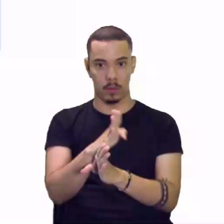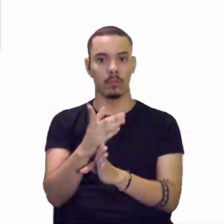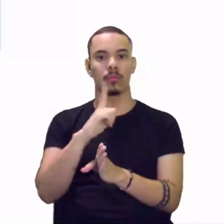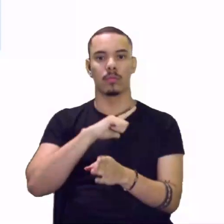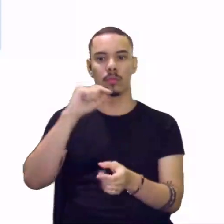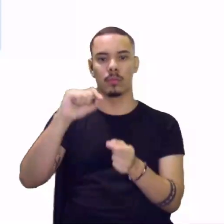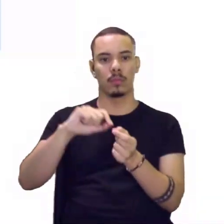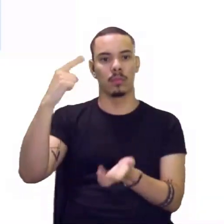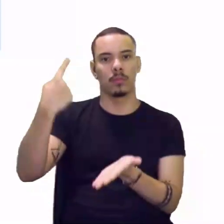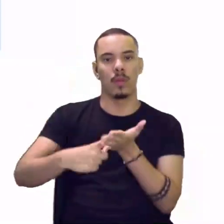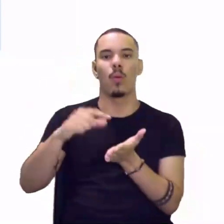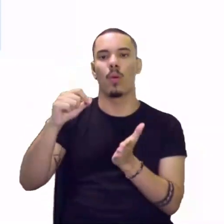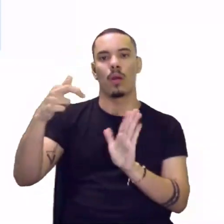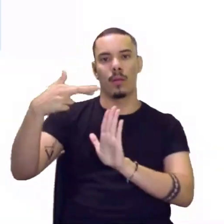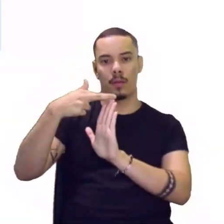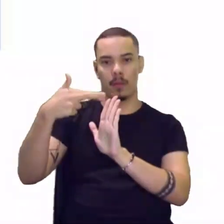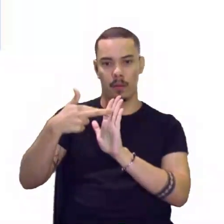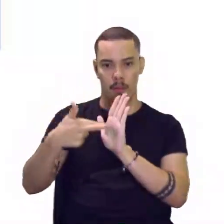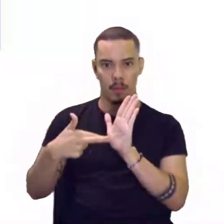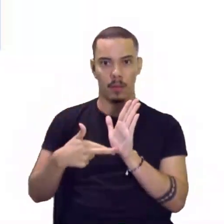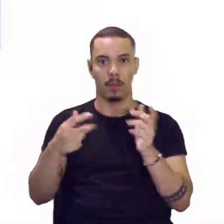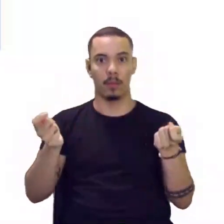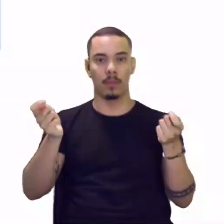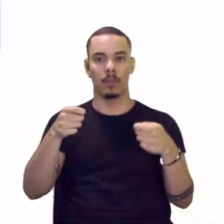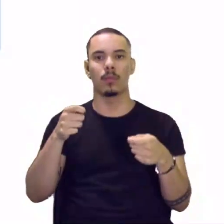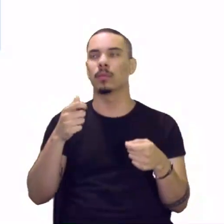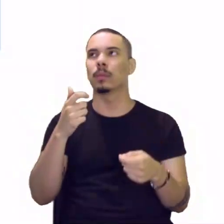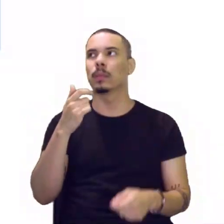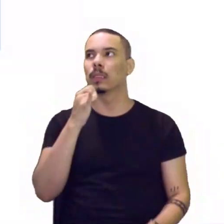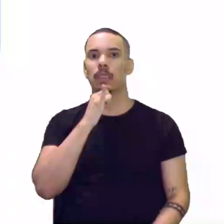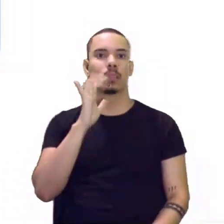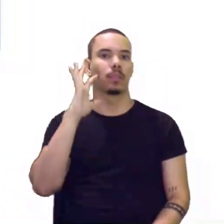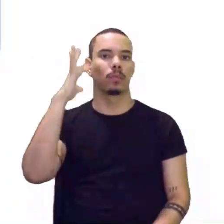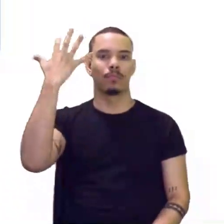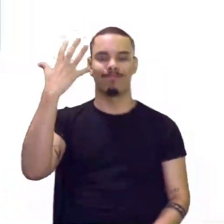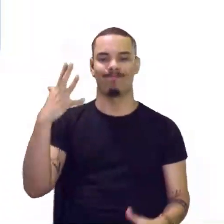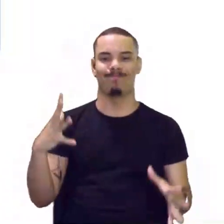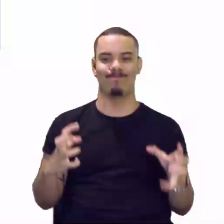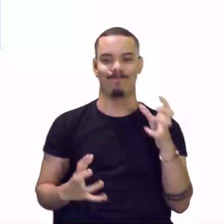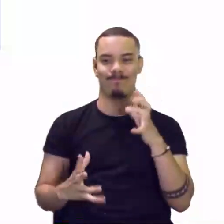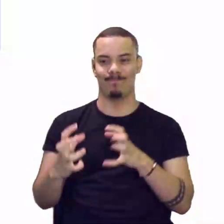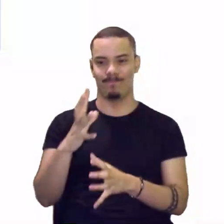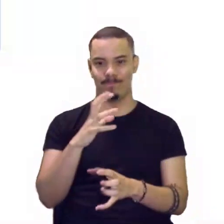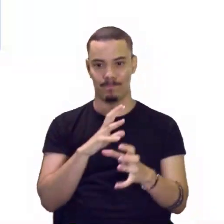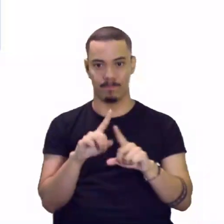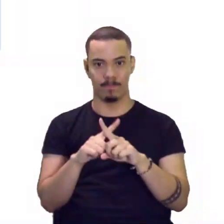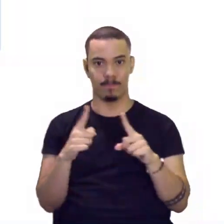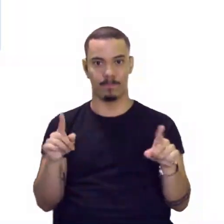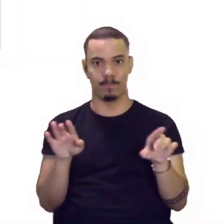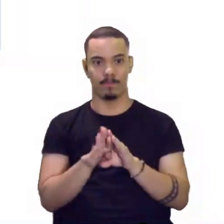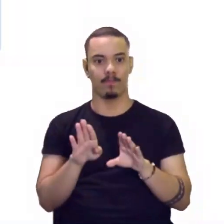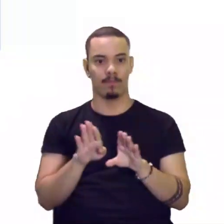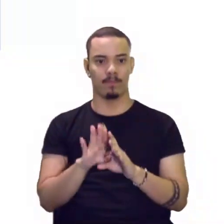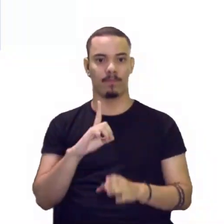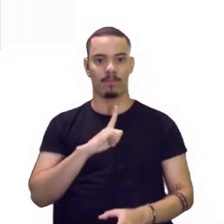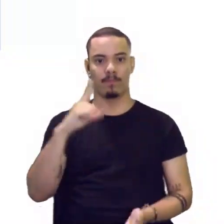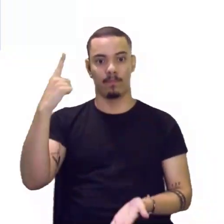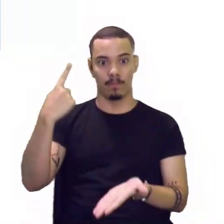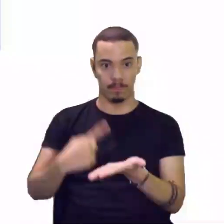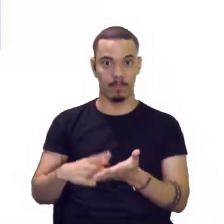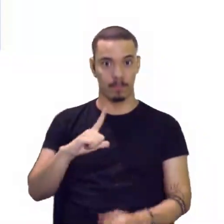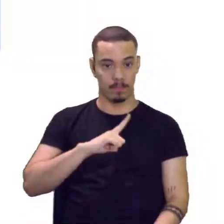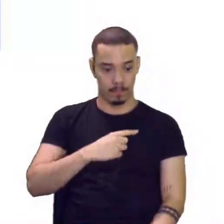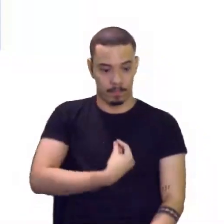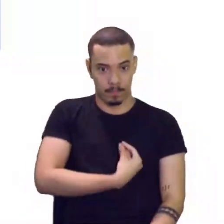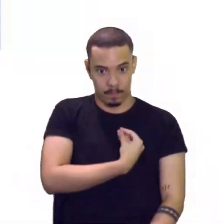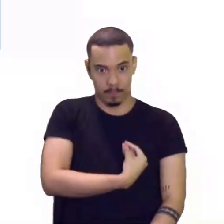elaboradas regras que podem gerar conflito, sobretudo quando há ou